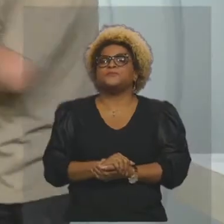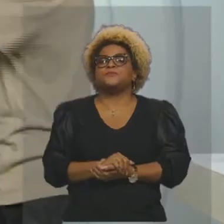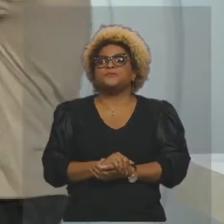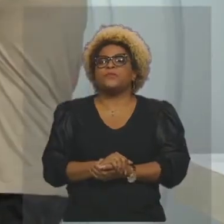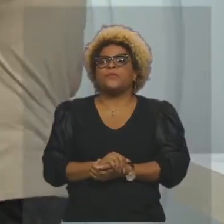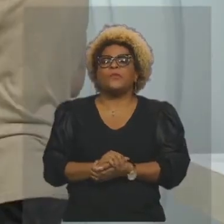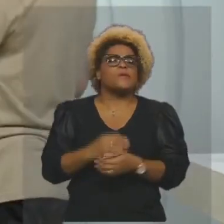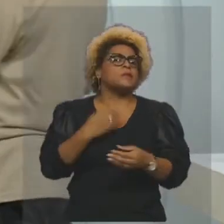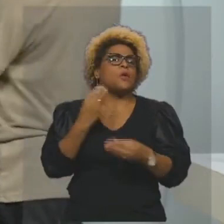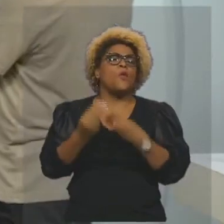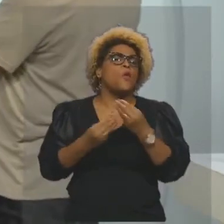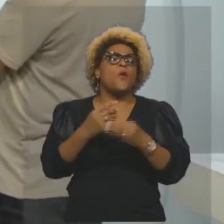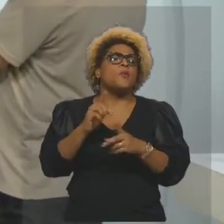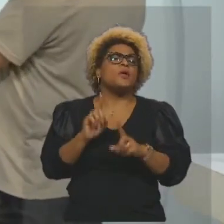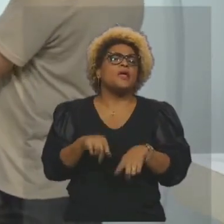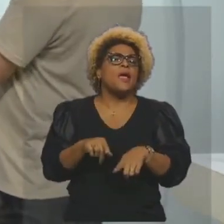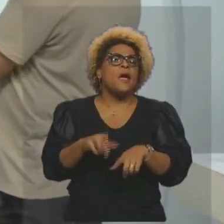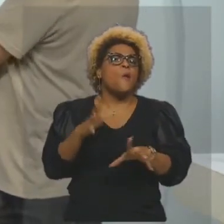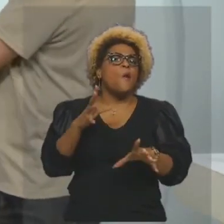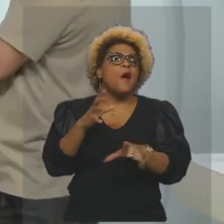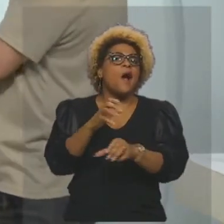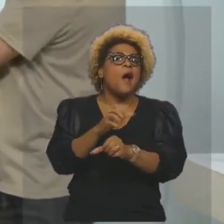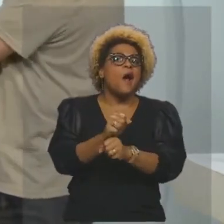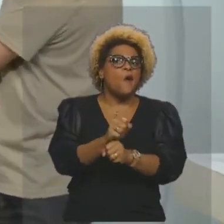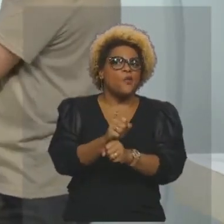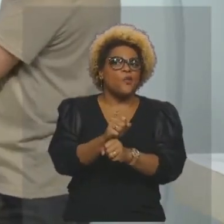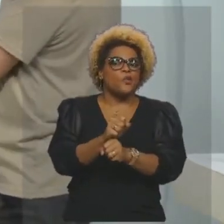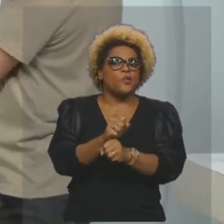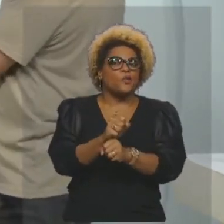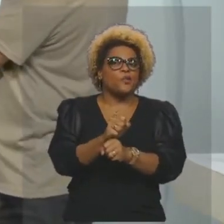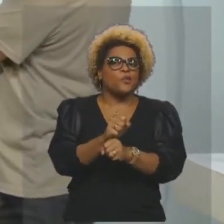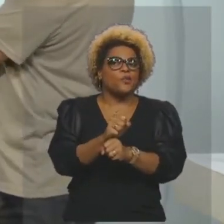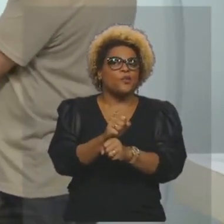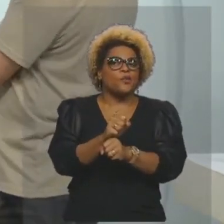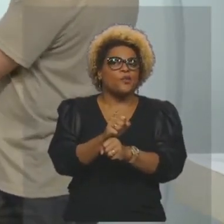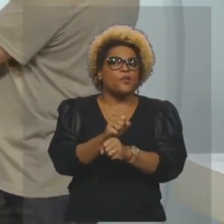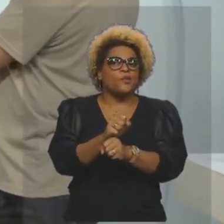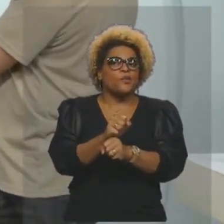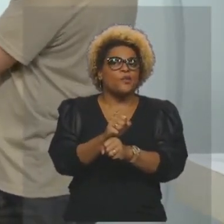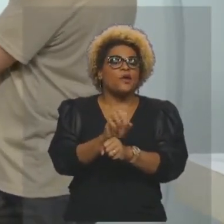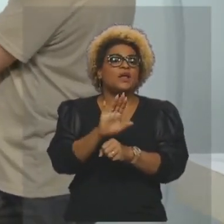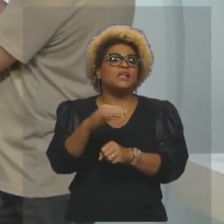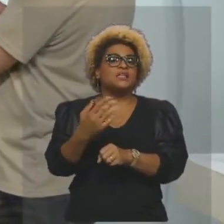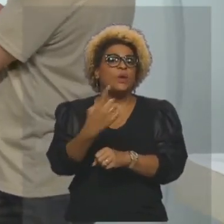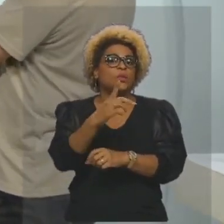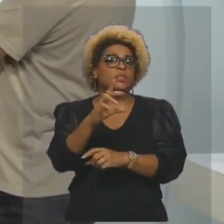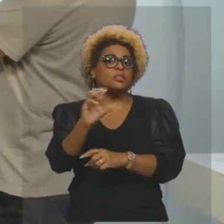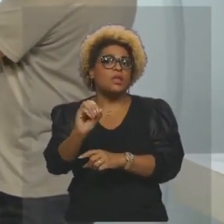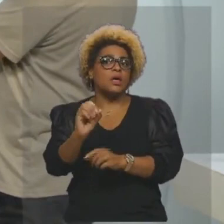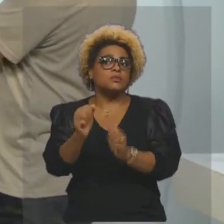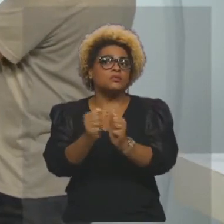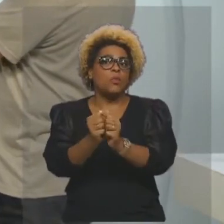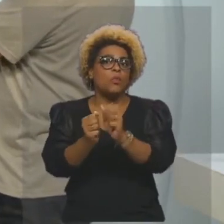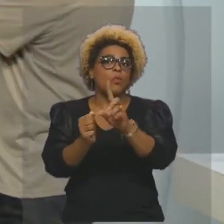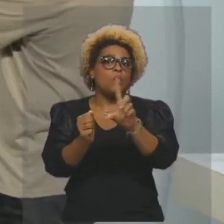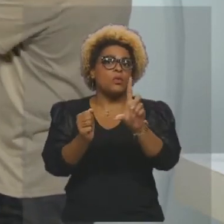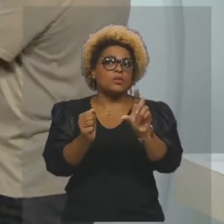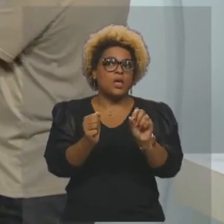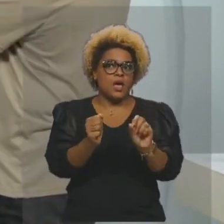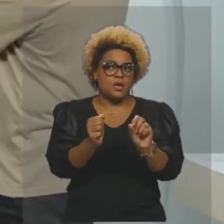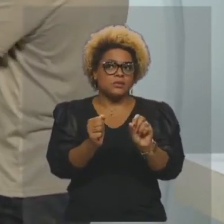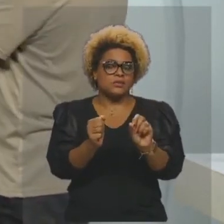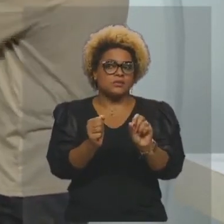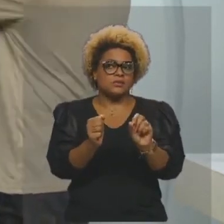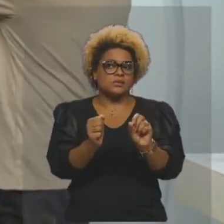resistência equivalente? Eu vou calcular esse paralelo aqui, ó, que é 10 em paralelo com 10, e no final eu vou pegar